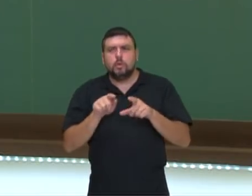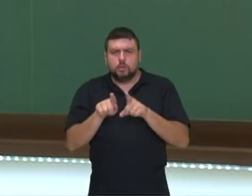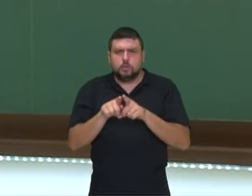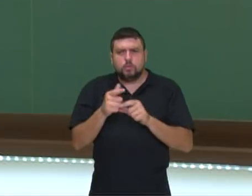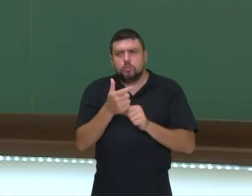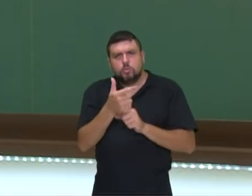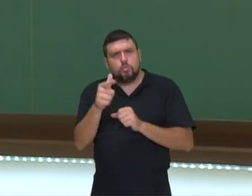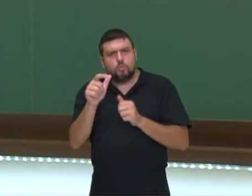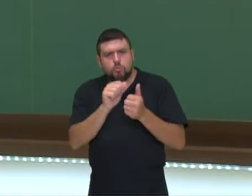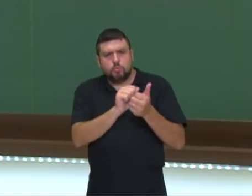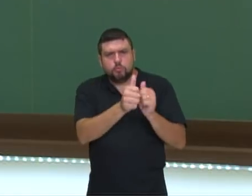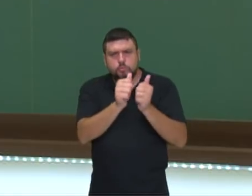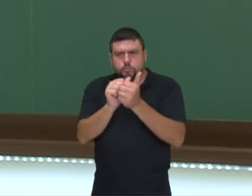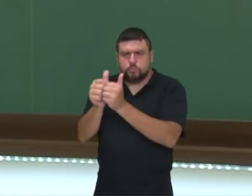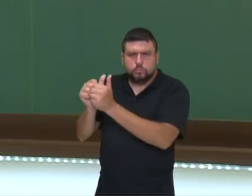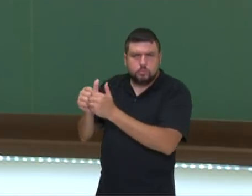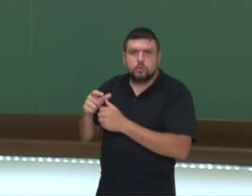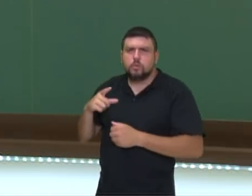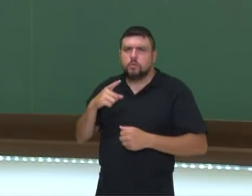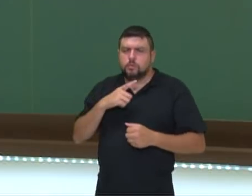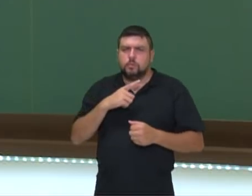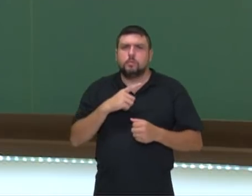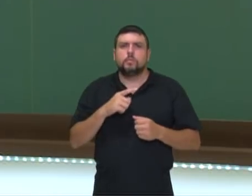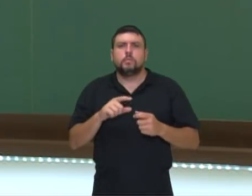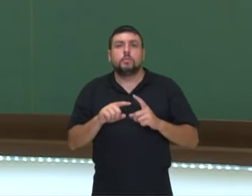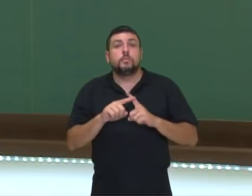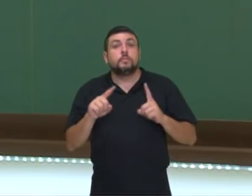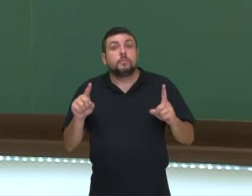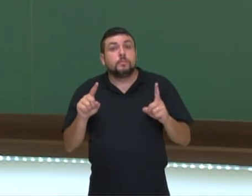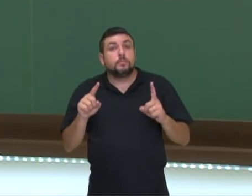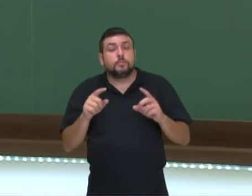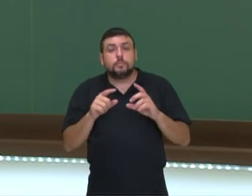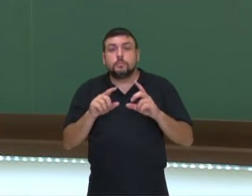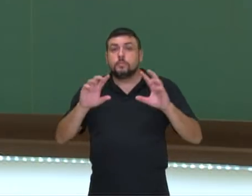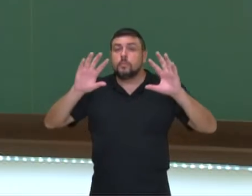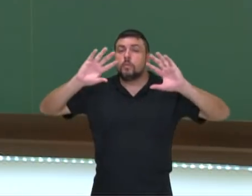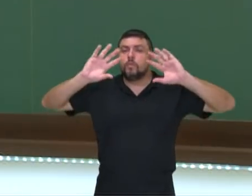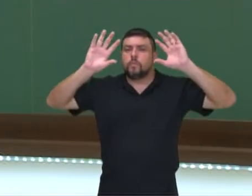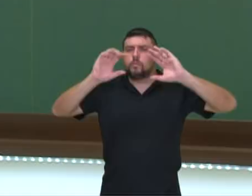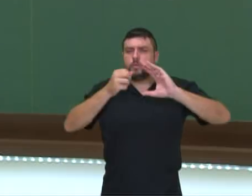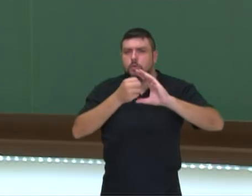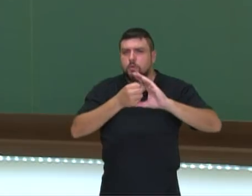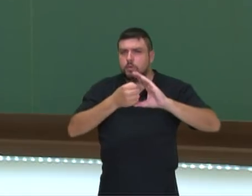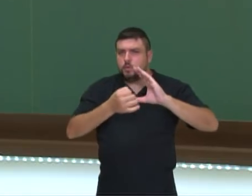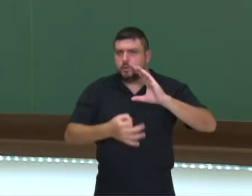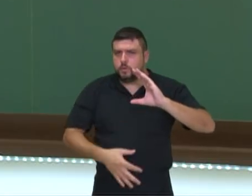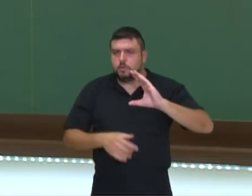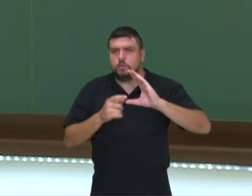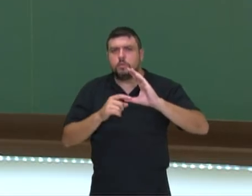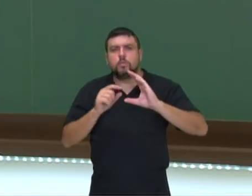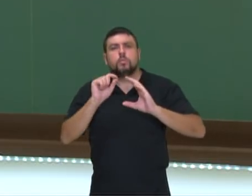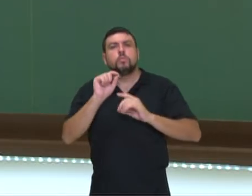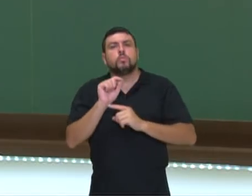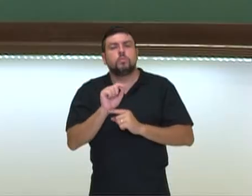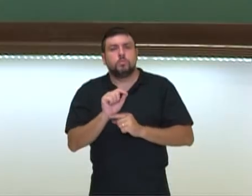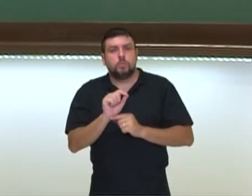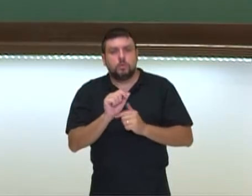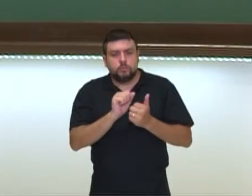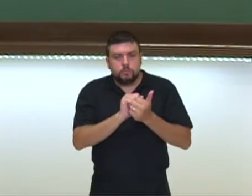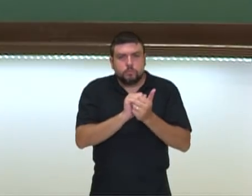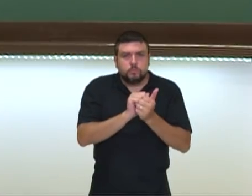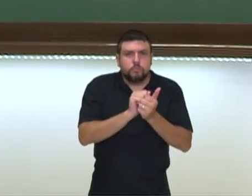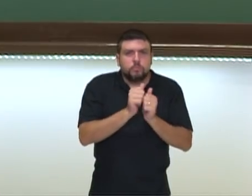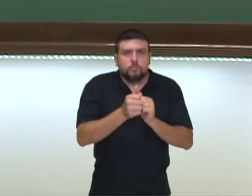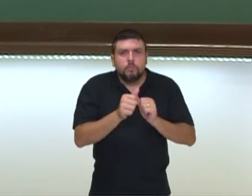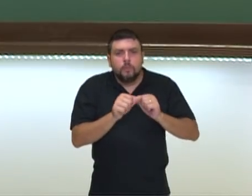também tem as suas mudanças. Mas o voleibol tem uma característica que passou por várias mudanças e grandes mudanças que mudou inclusive